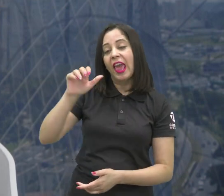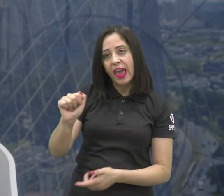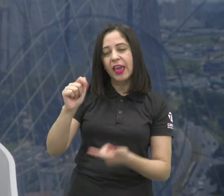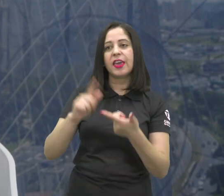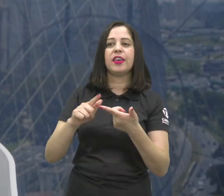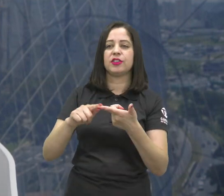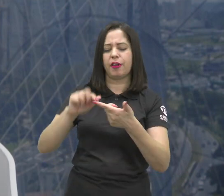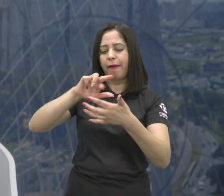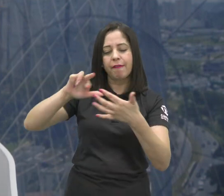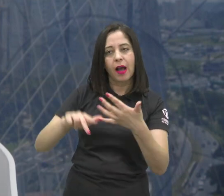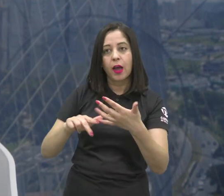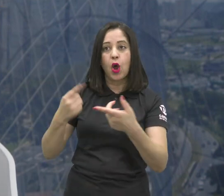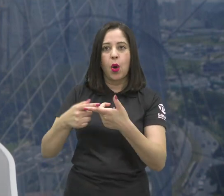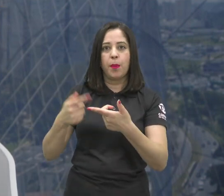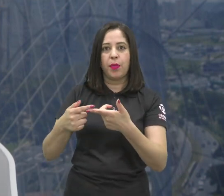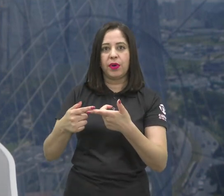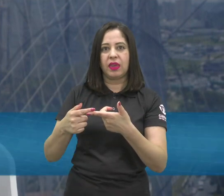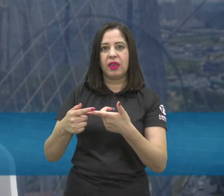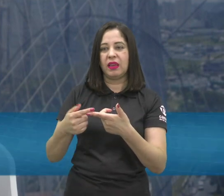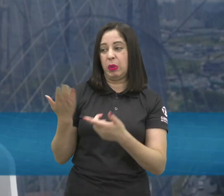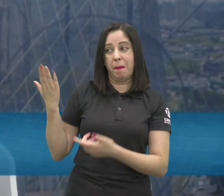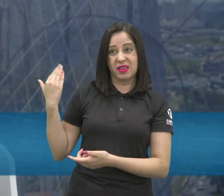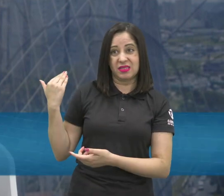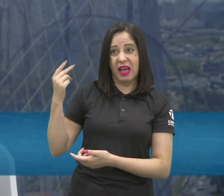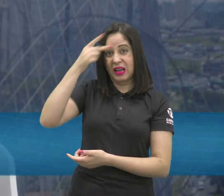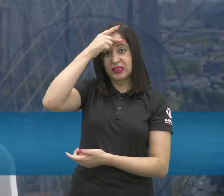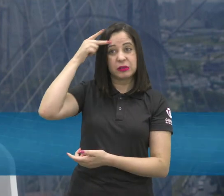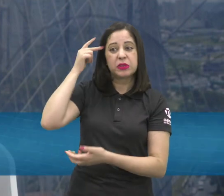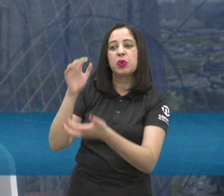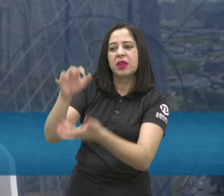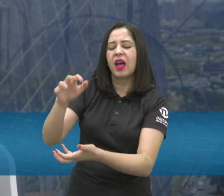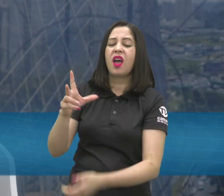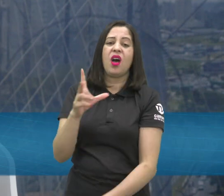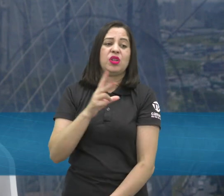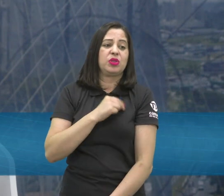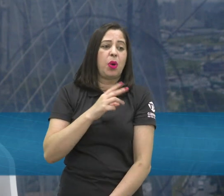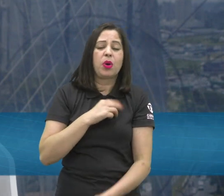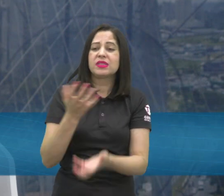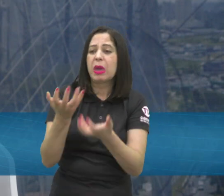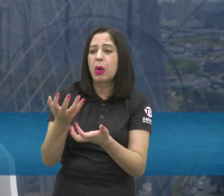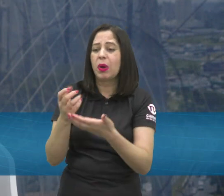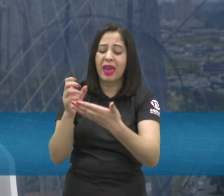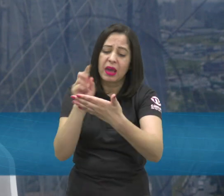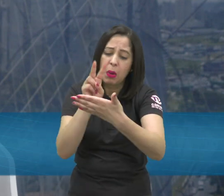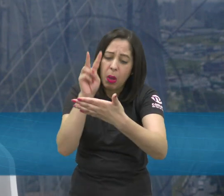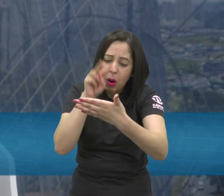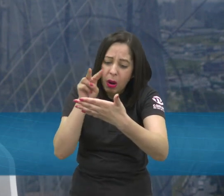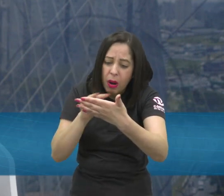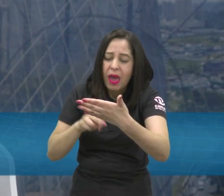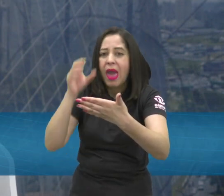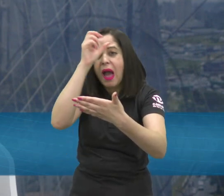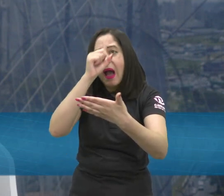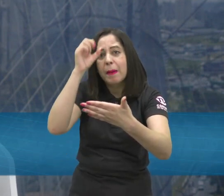esse processo. Tem muitas pessoas que a gente conversa que são idosas e falam assim, eu queria aprender a ler, né? Nunca é